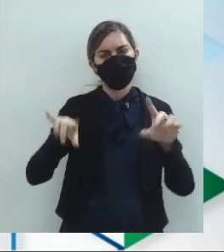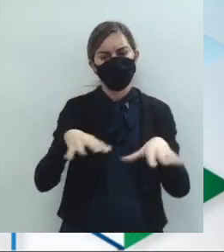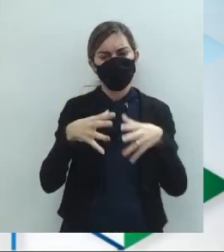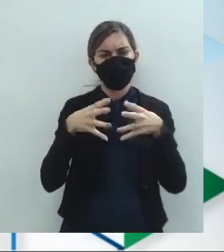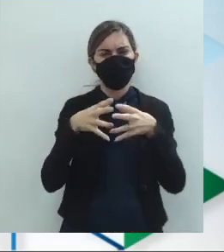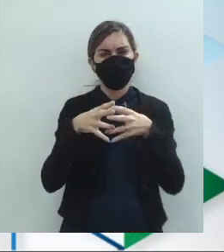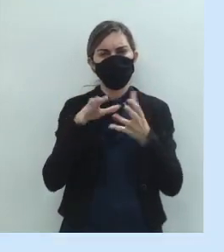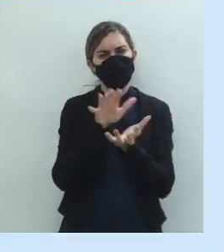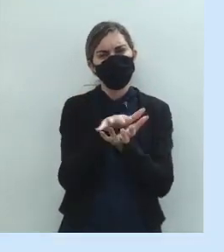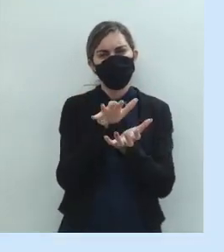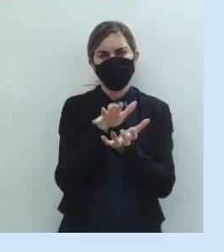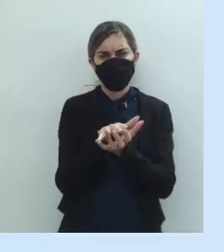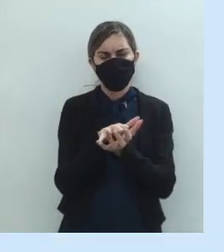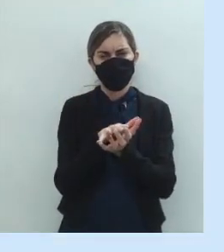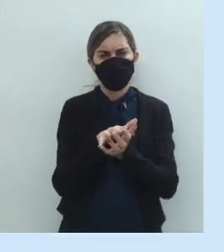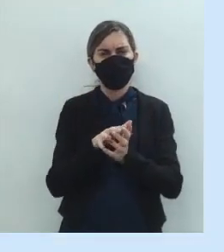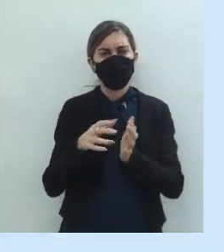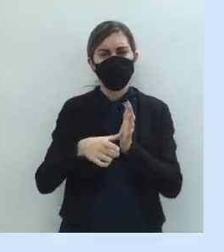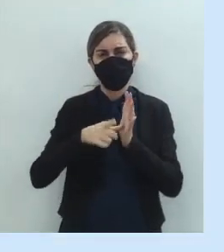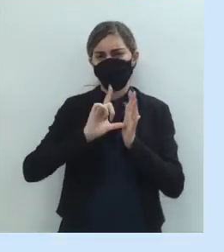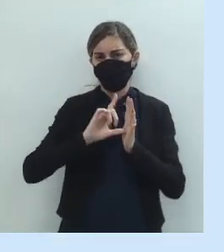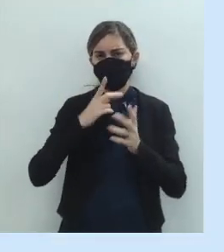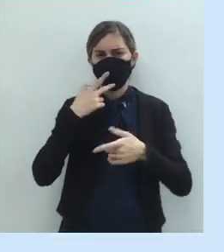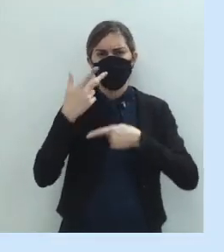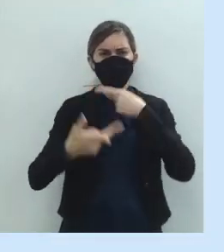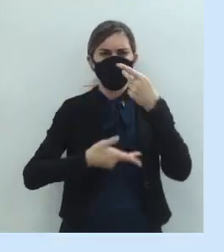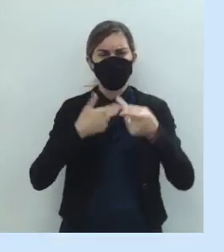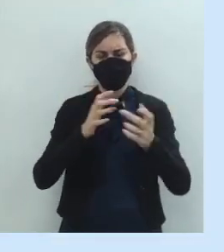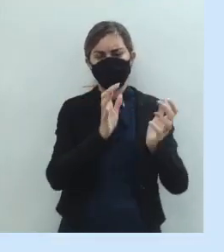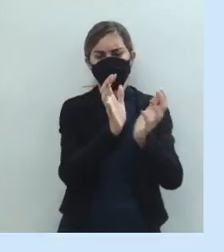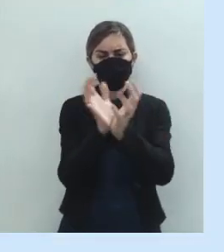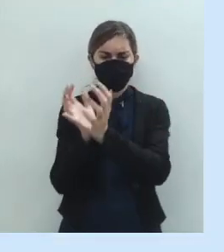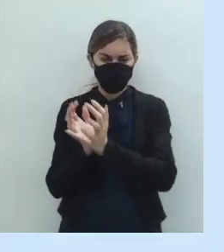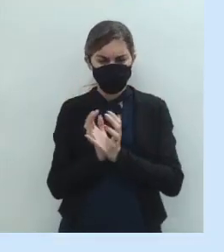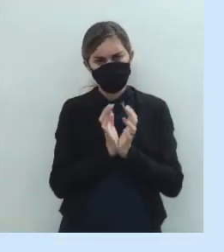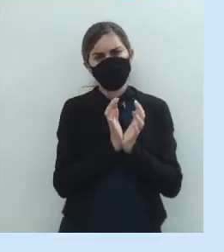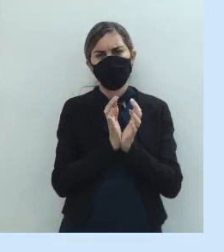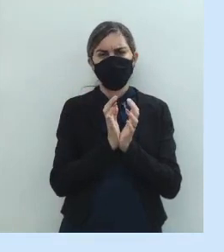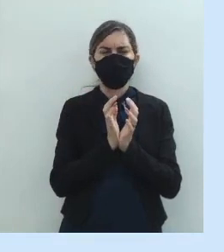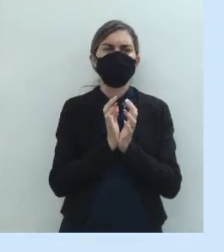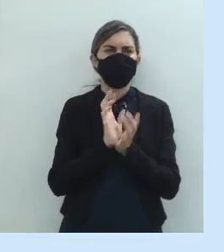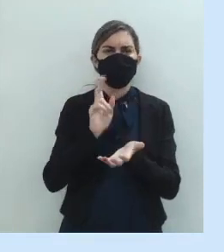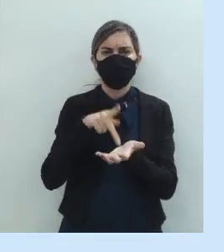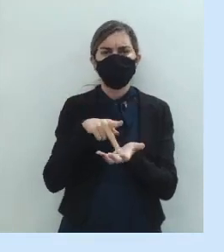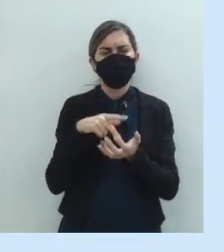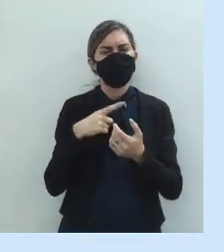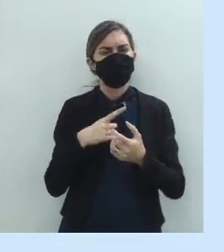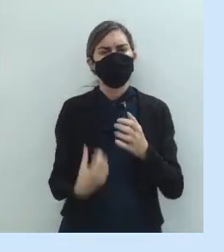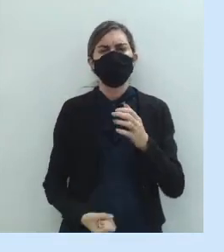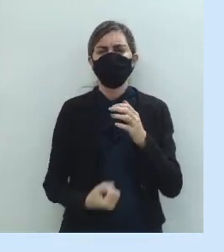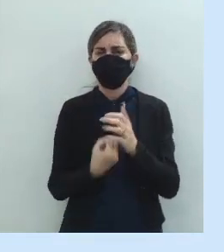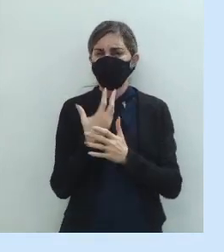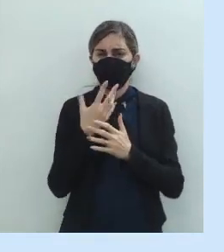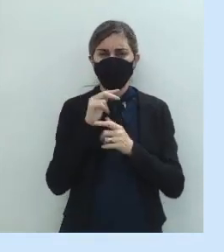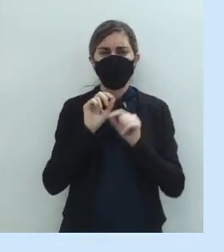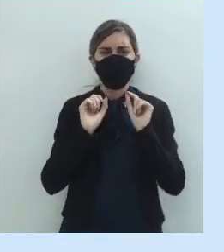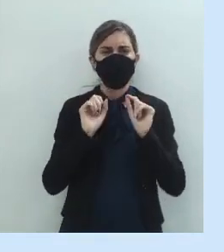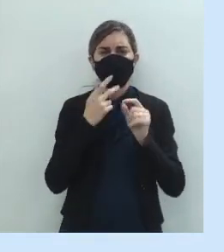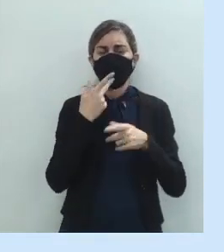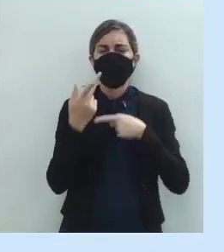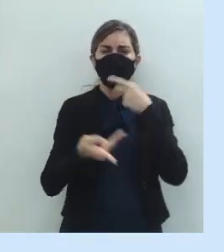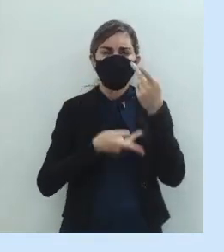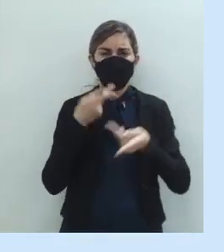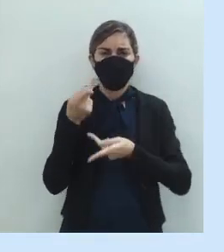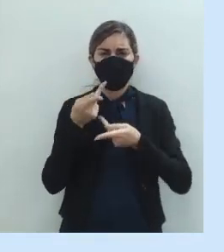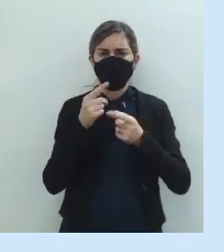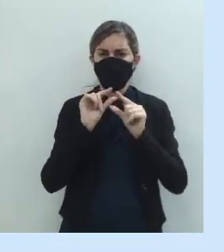em Pernambuco. E antes da gente falar dos grupos, dos coletivos de fato, eu queria falar uma coisinha para